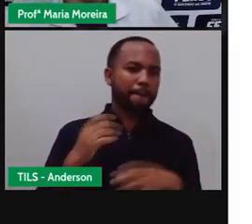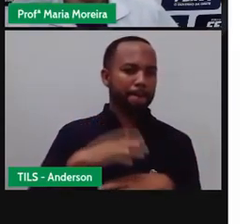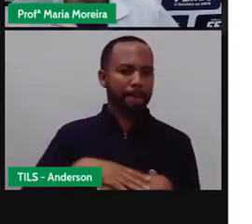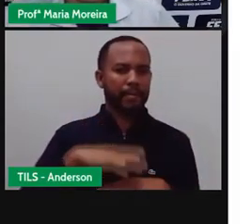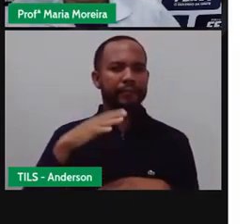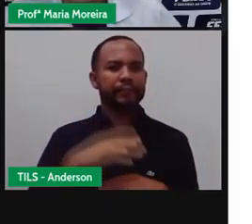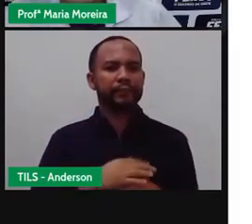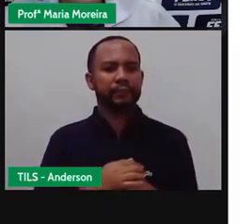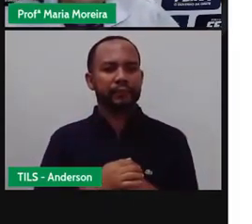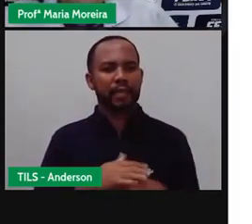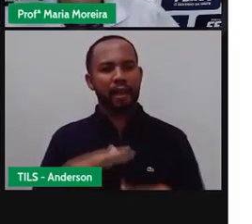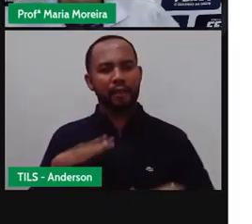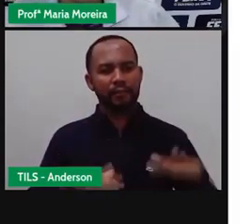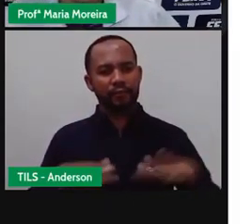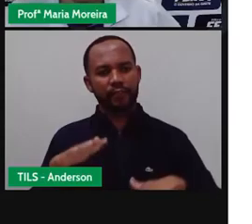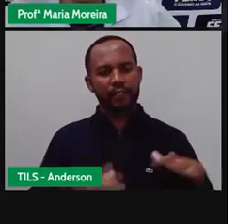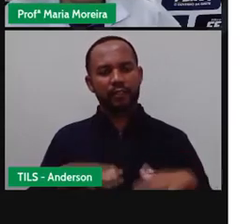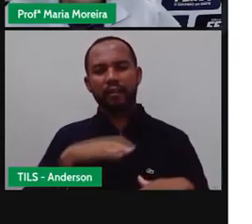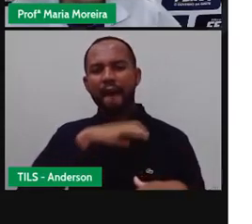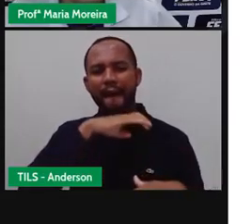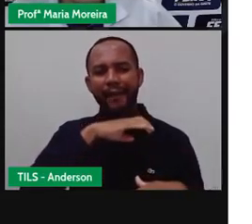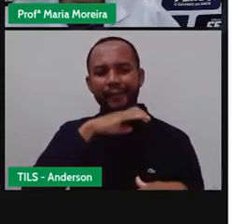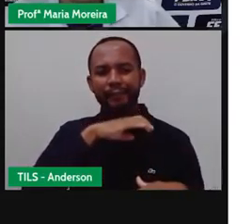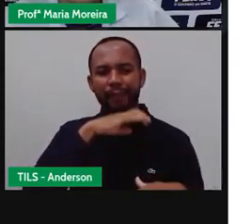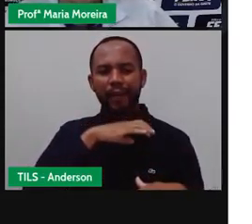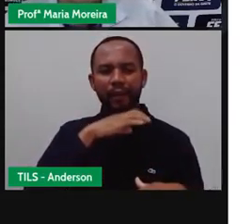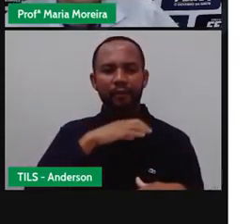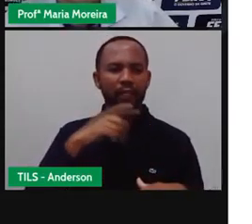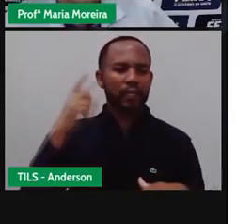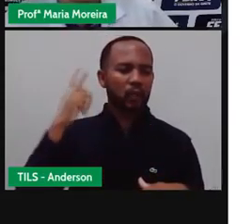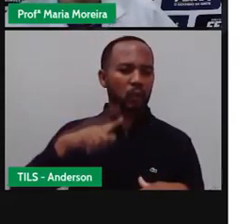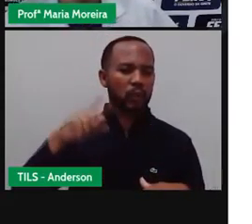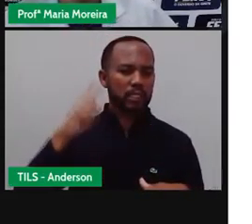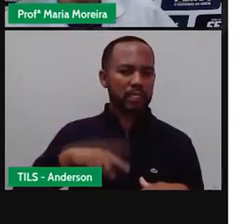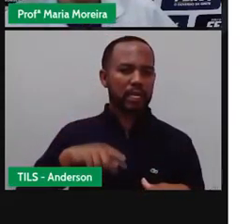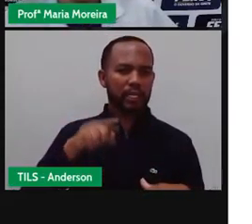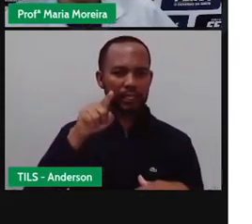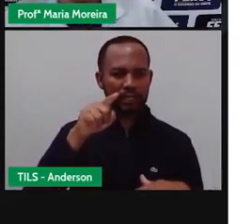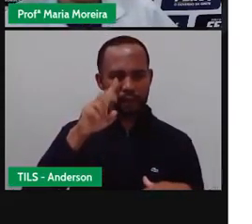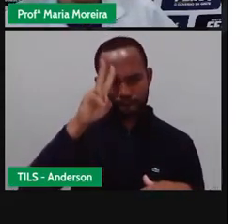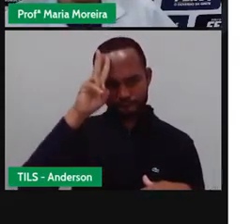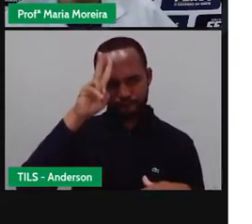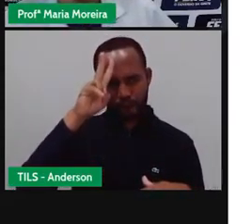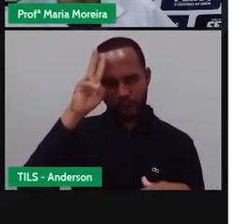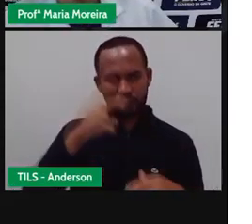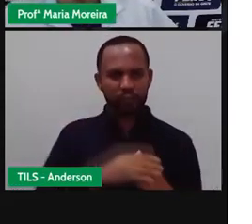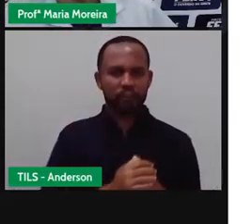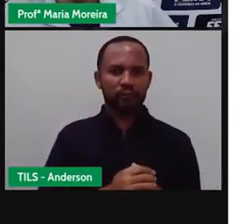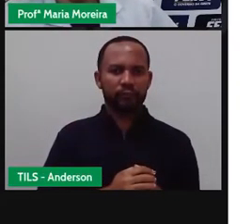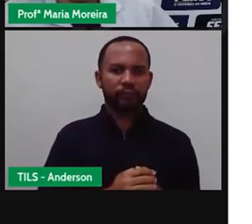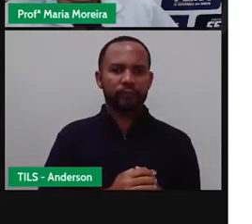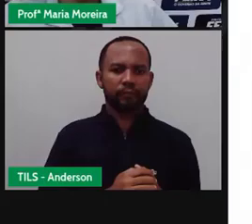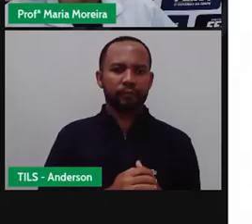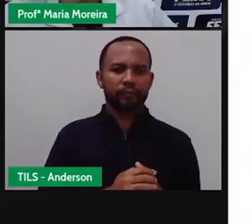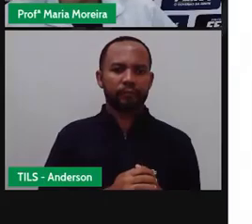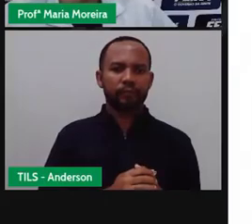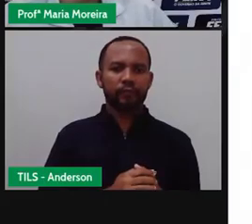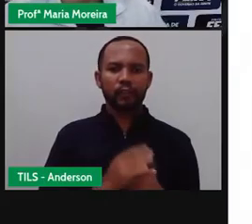dela. Às vezes é um animal que morreu, ela consegue, porque ela é forte pra caramba, forte pra dedéu. Bom,